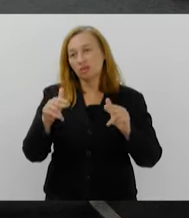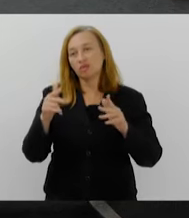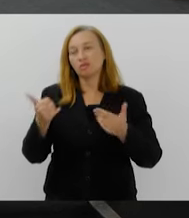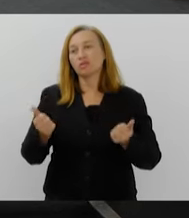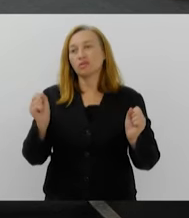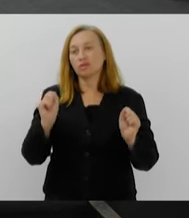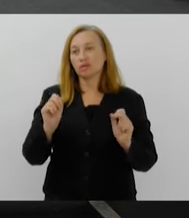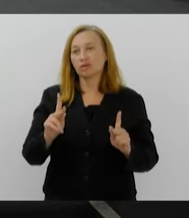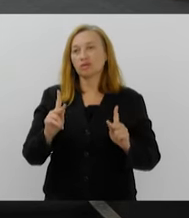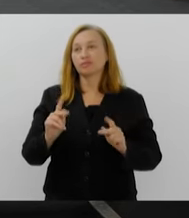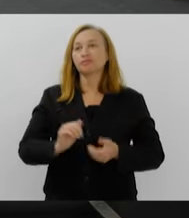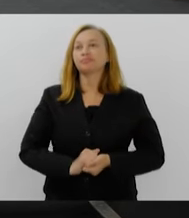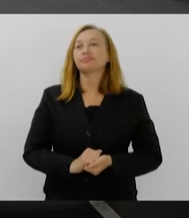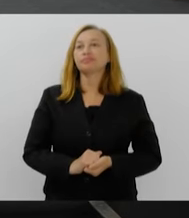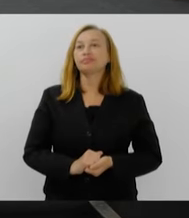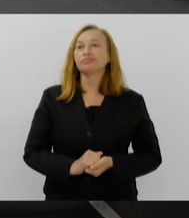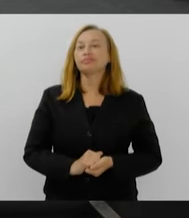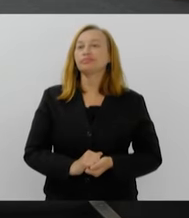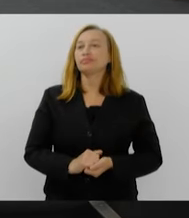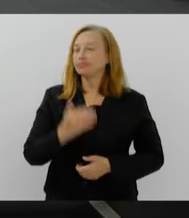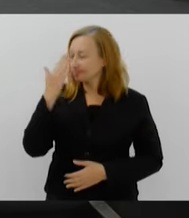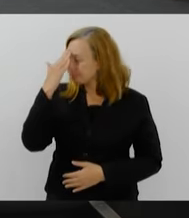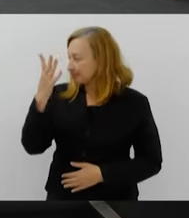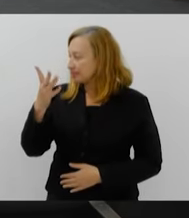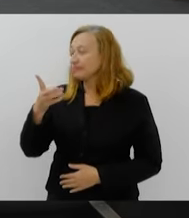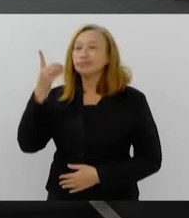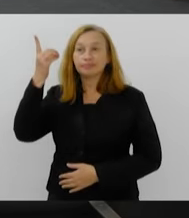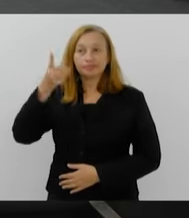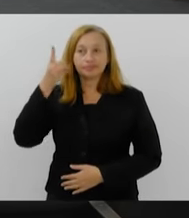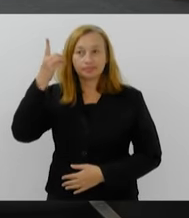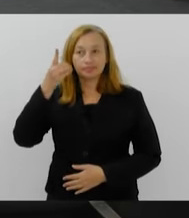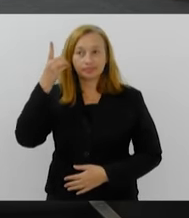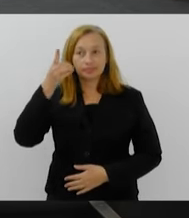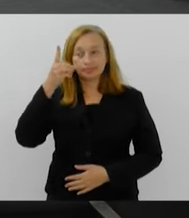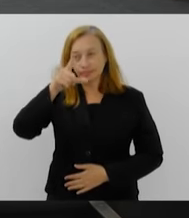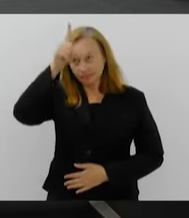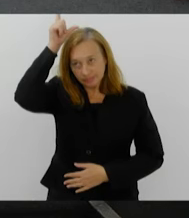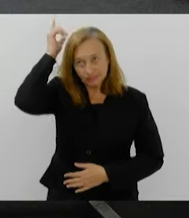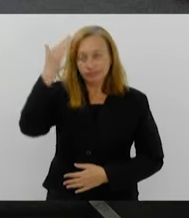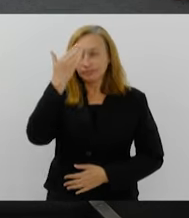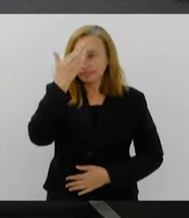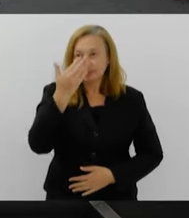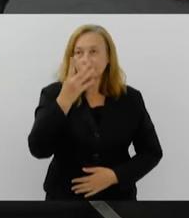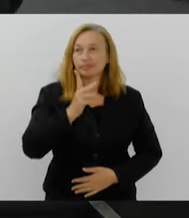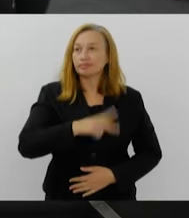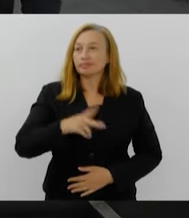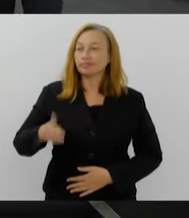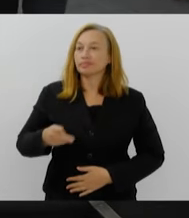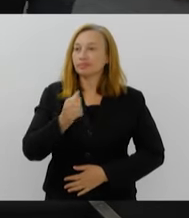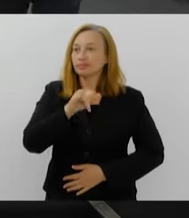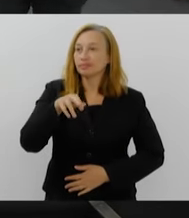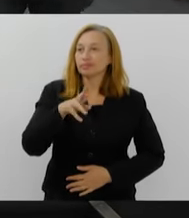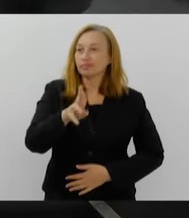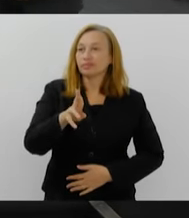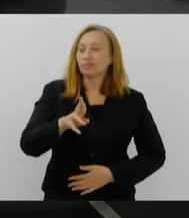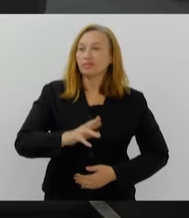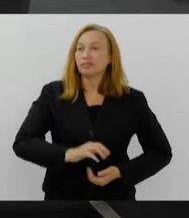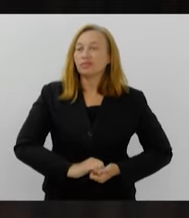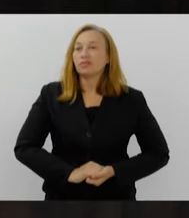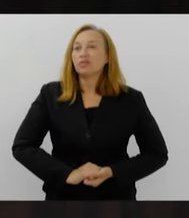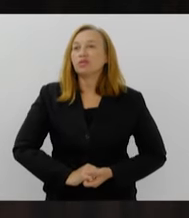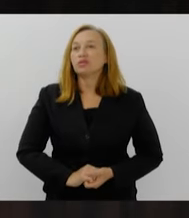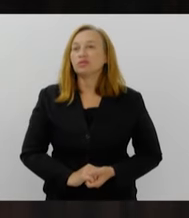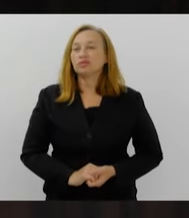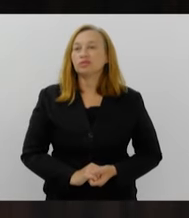bom? Perfeito. Para não ferir o regimento. Obrigado, deputado Luiz Paulo. Professor Josimar, cedido a fala pelo deputado Luiz Paulo, será